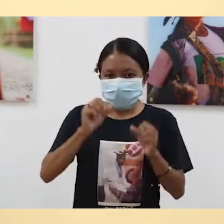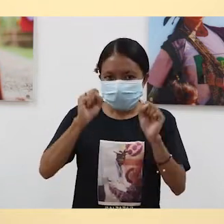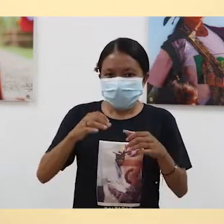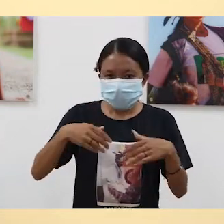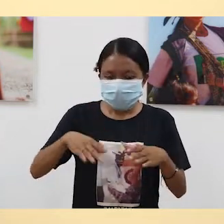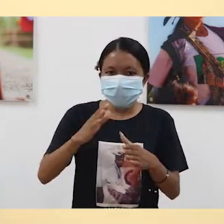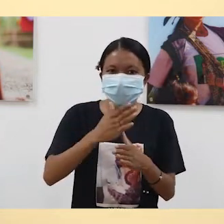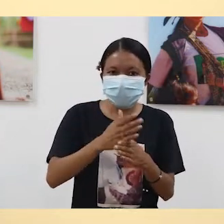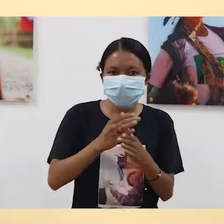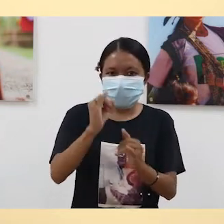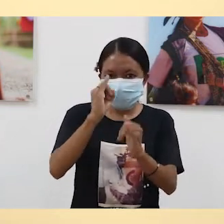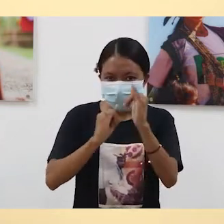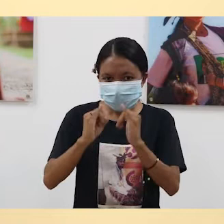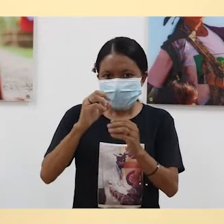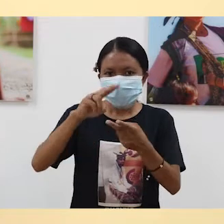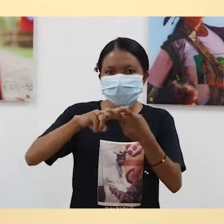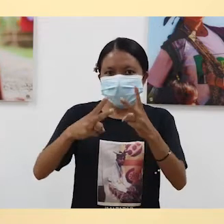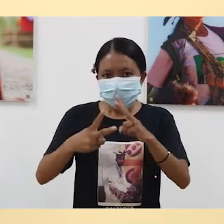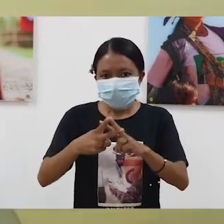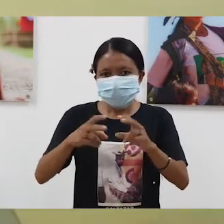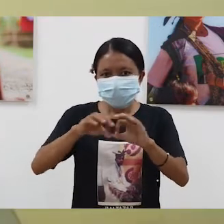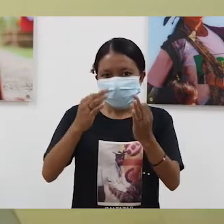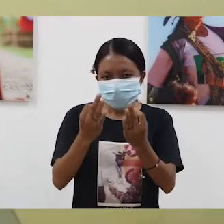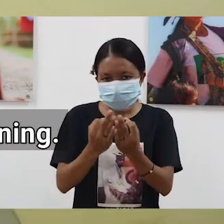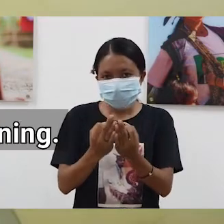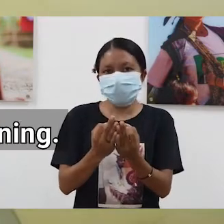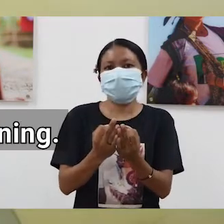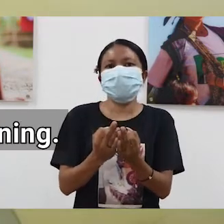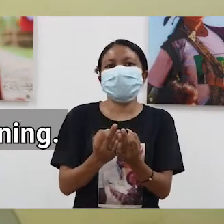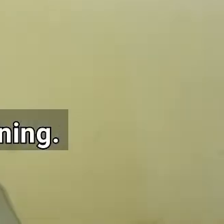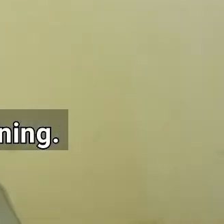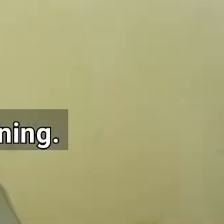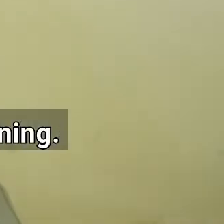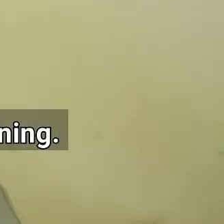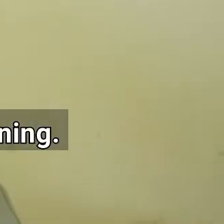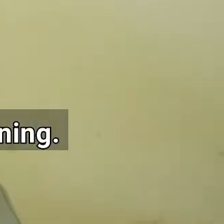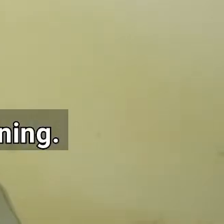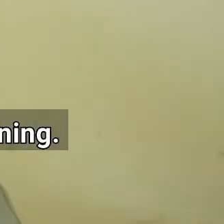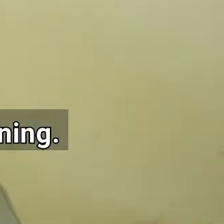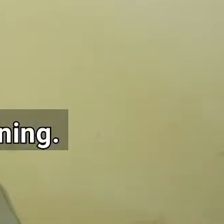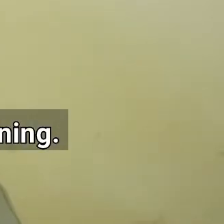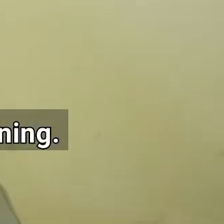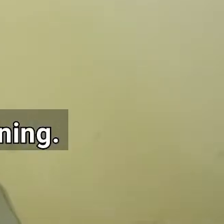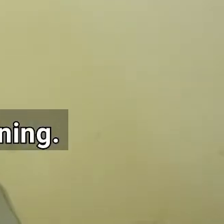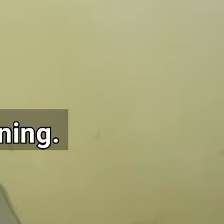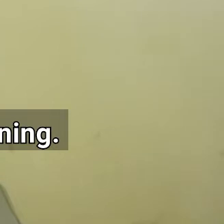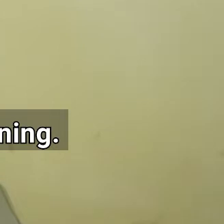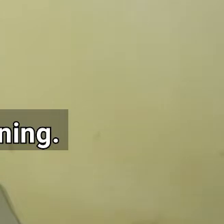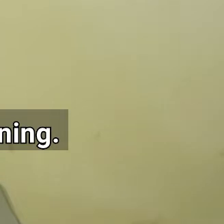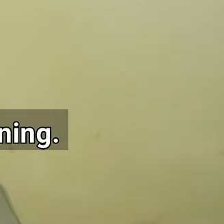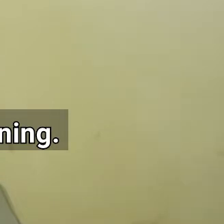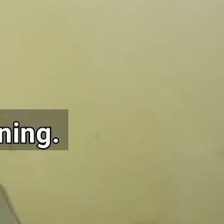formação para vizinhos sira em clima familiar. Obrigado pelo tempo, nebe UNICEF for Miami, obrigado